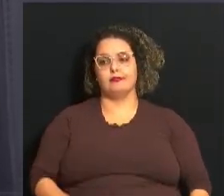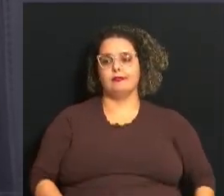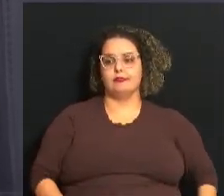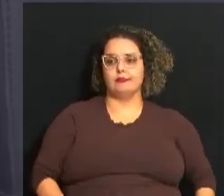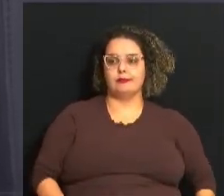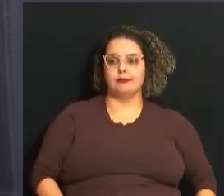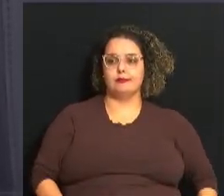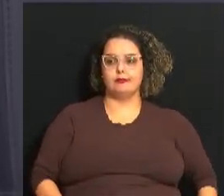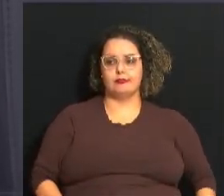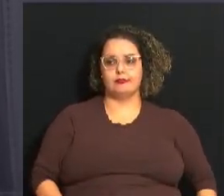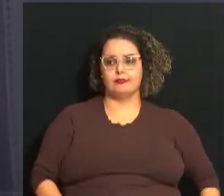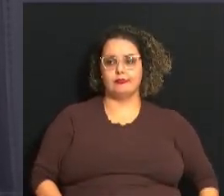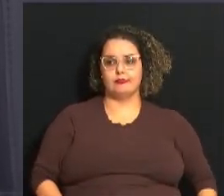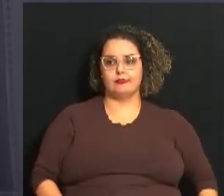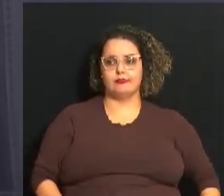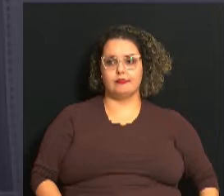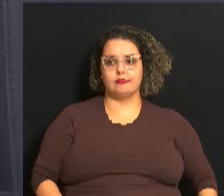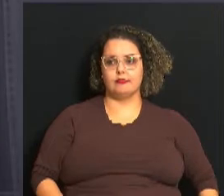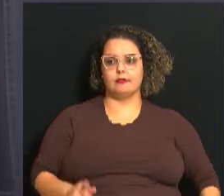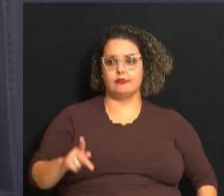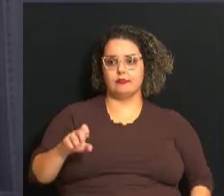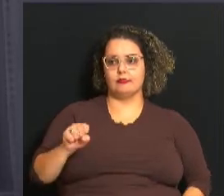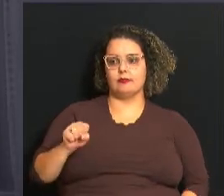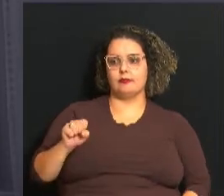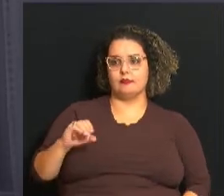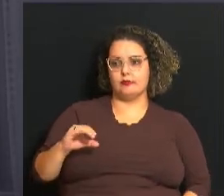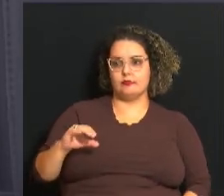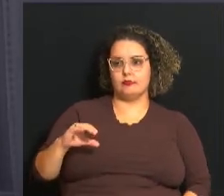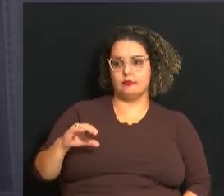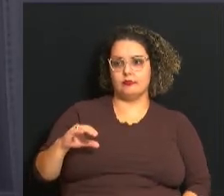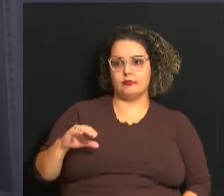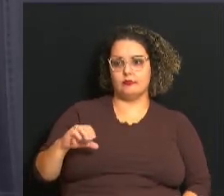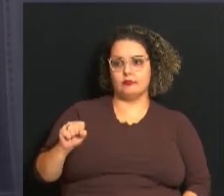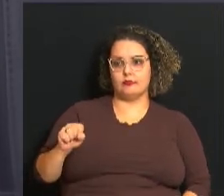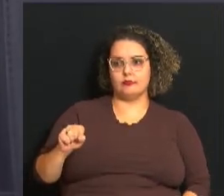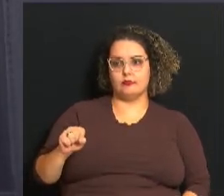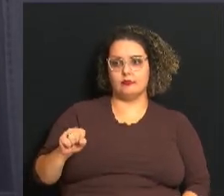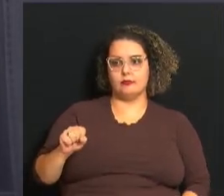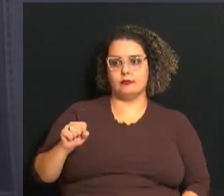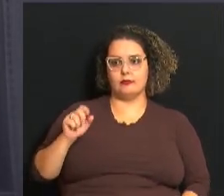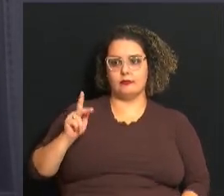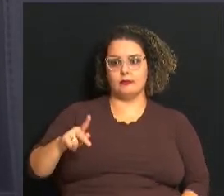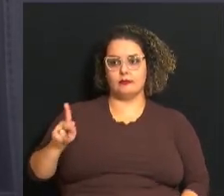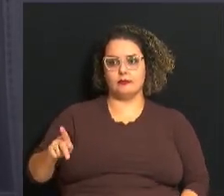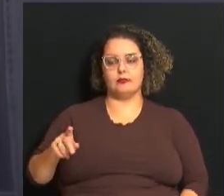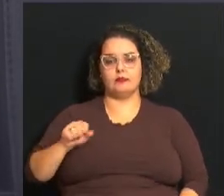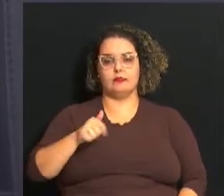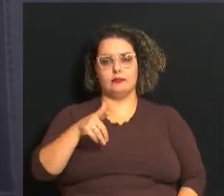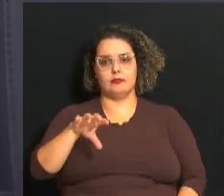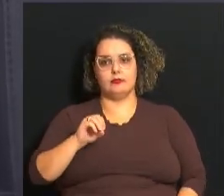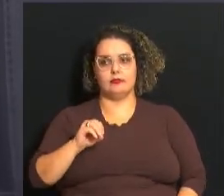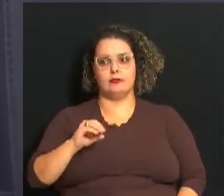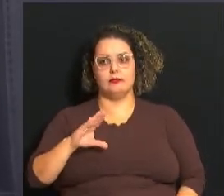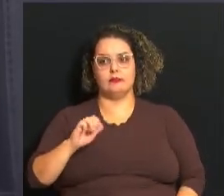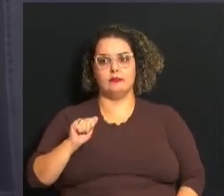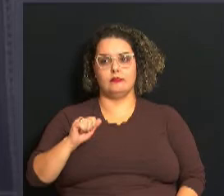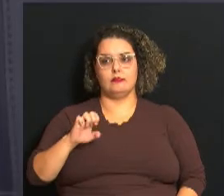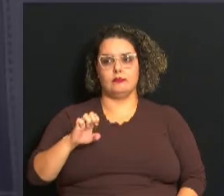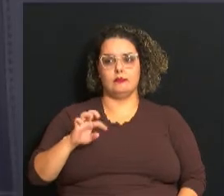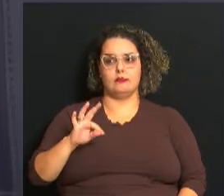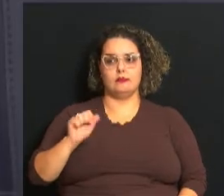também saudade as peças que Associação dos profissionais de Educação de São Caetano que tá travando uma luta